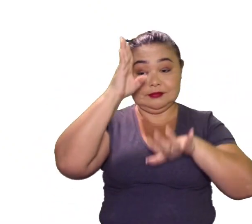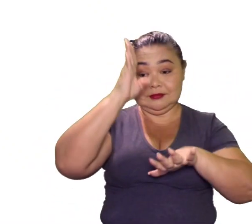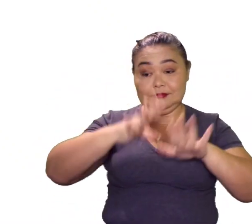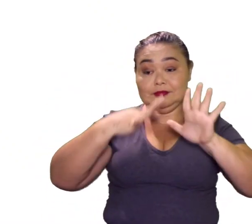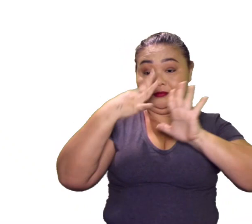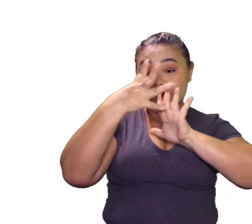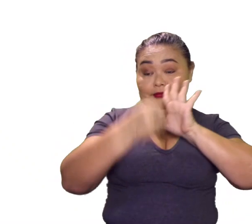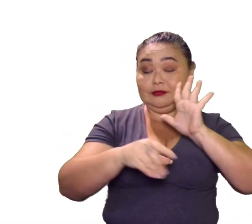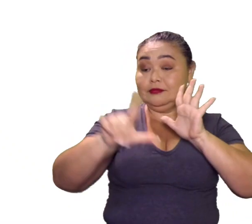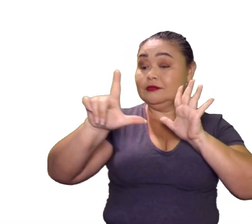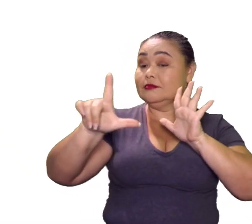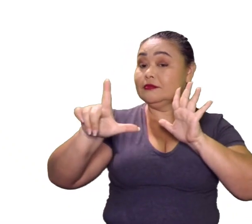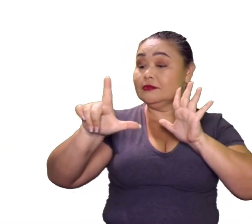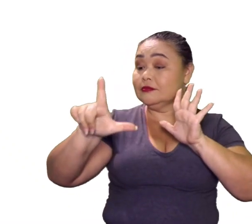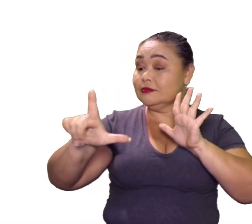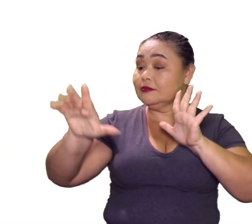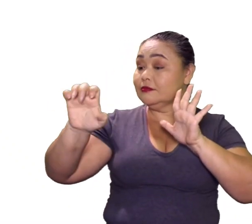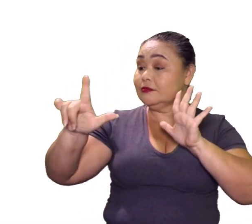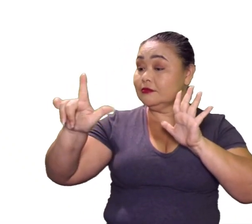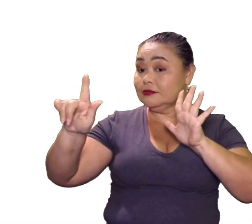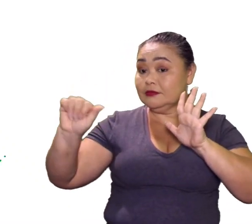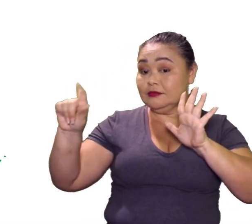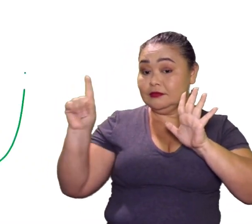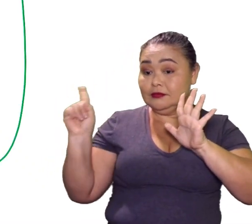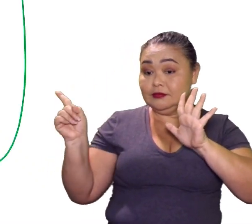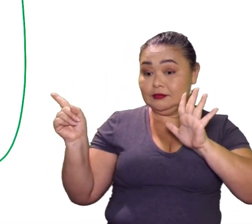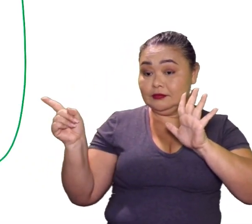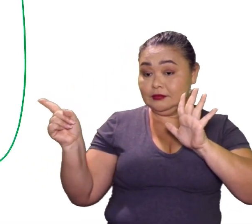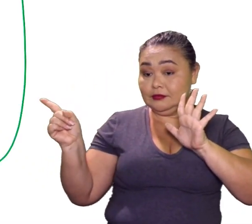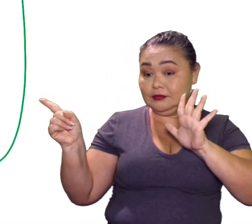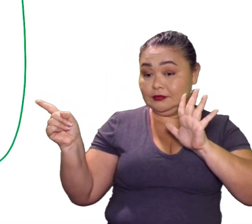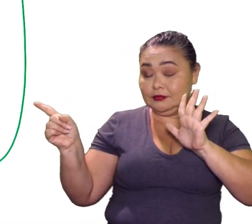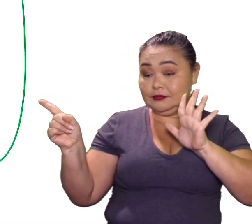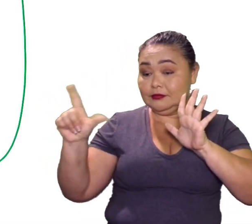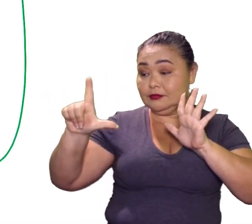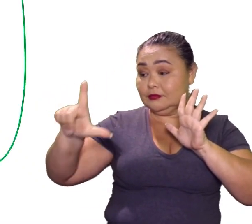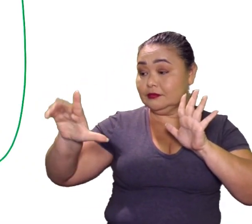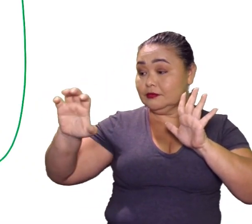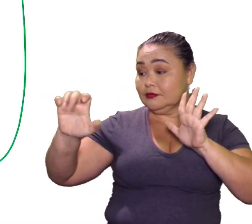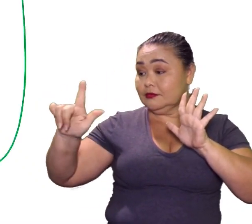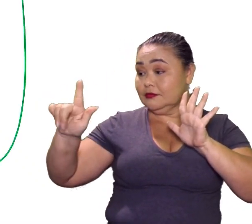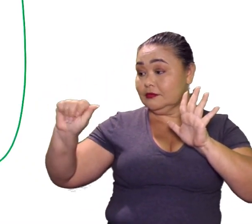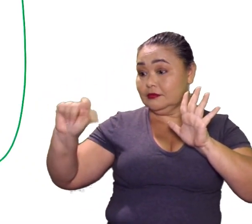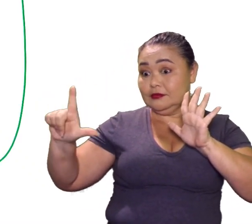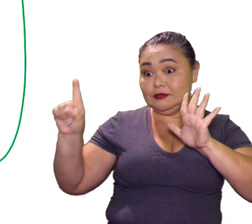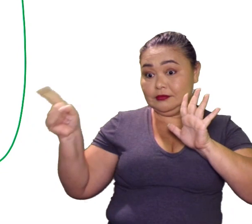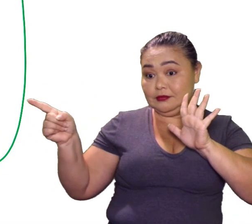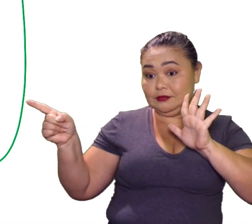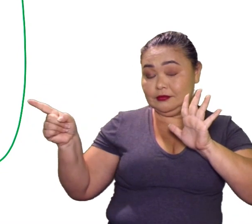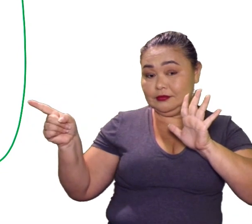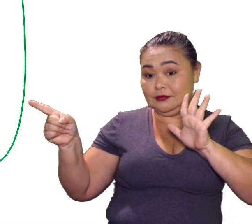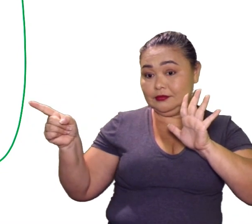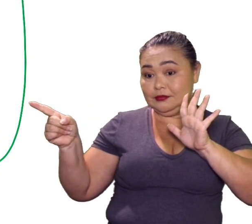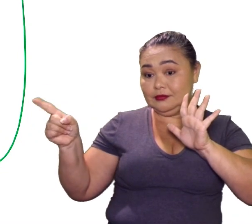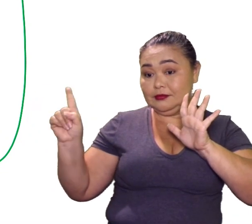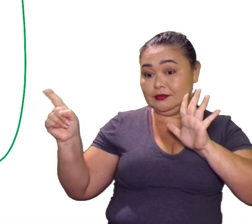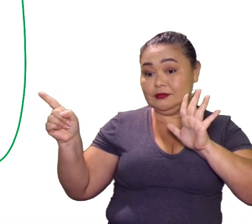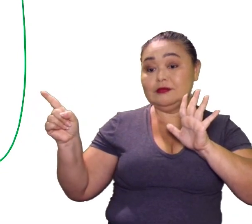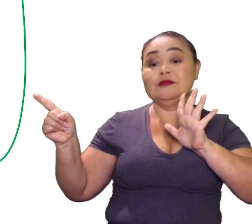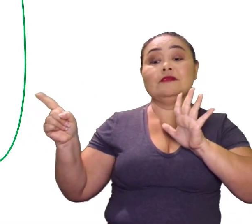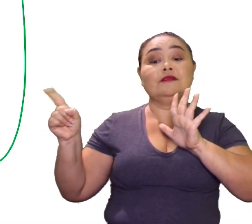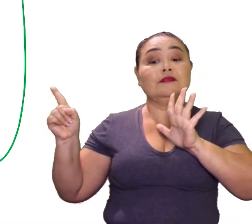Amazônia Legal é esta daqui, ó. Ok? Então, a gente tem aí,